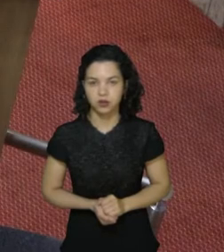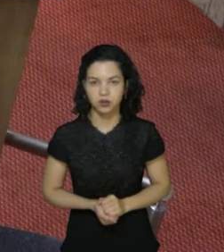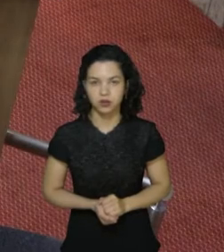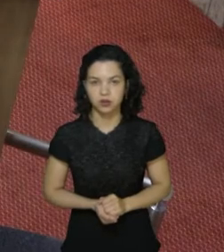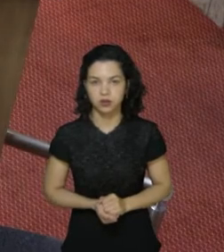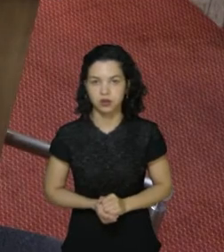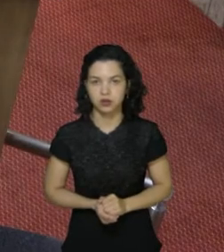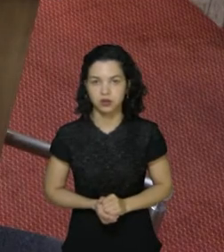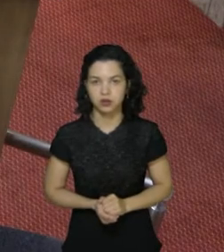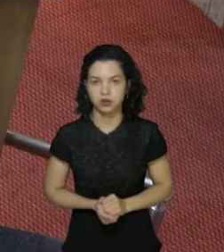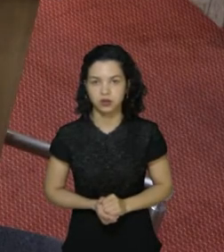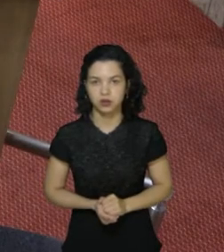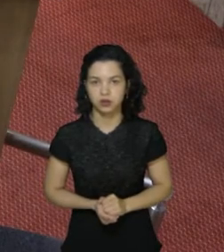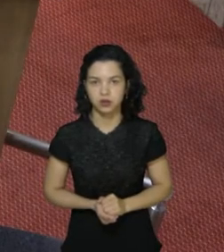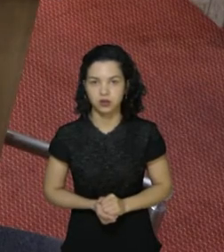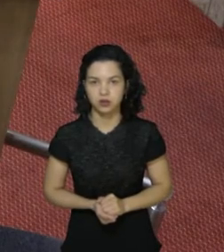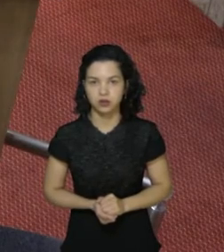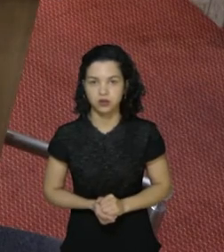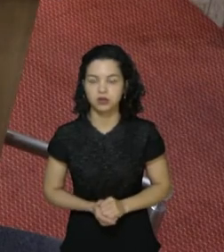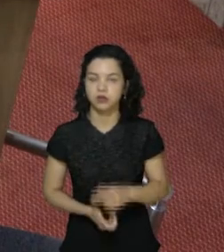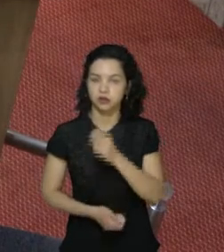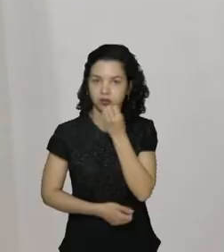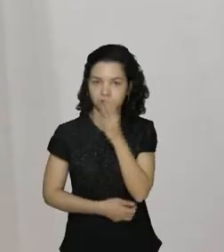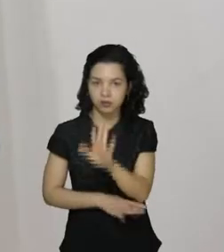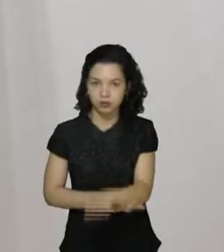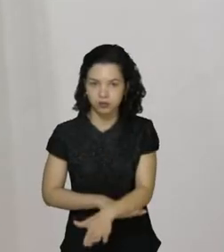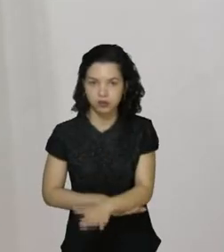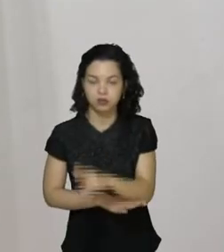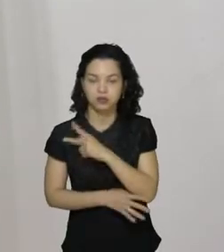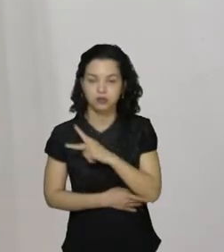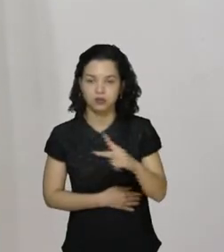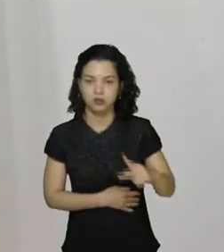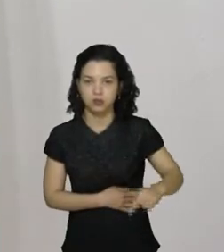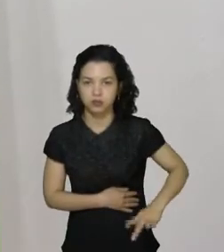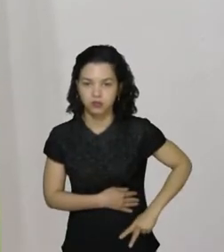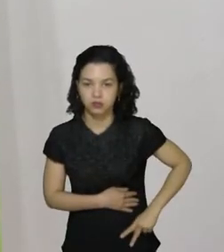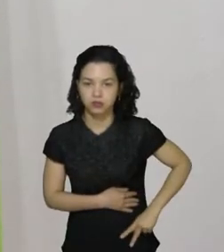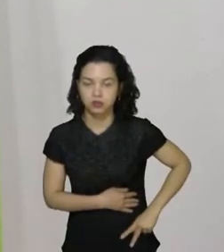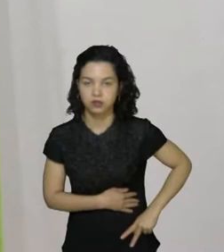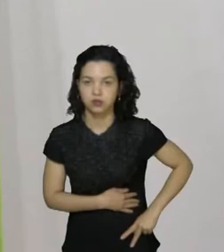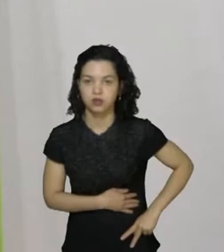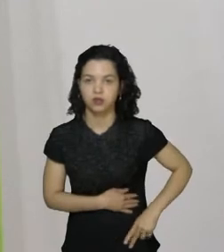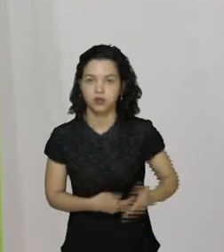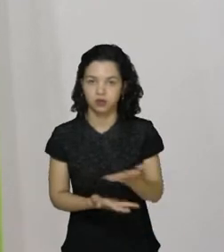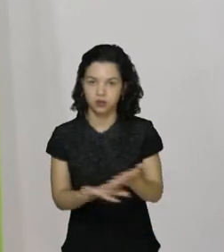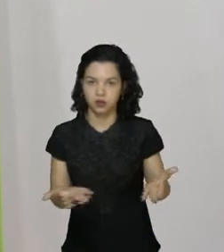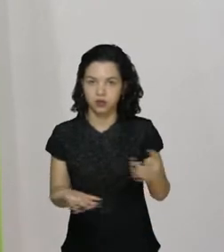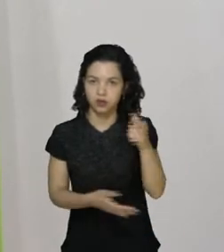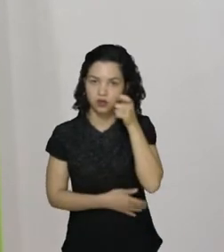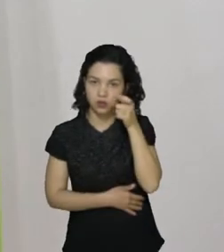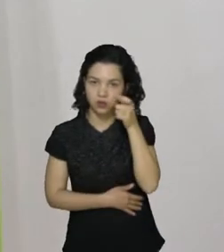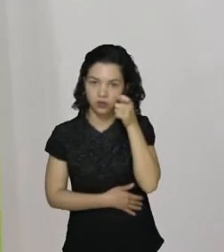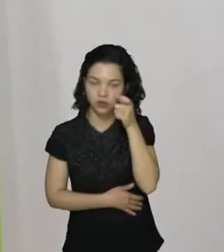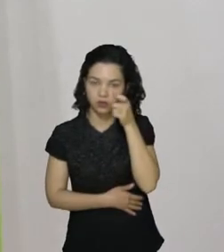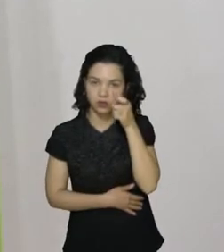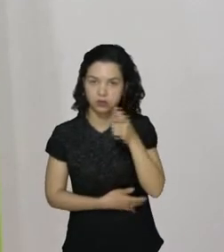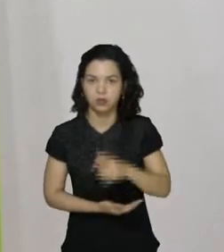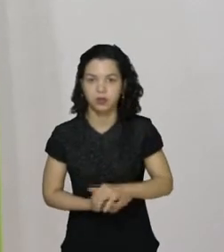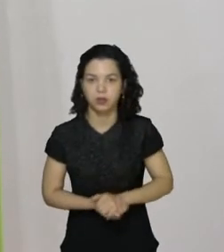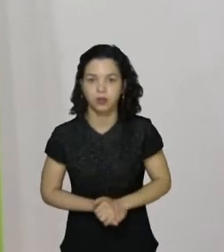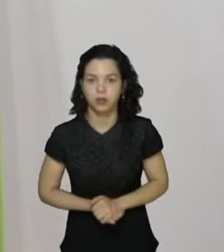Boa tarde, senhor presidente, as pessoas que nos acompanham, deputado Milton Obos.